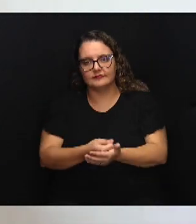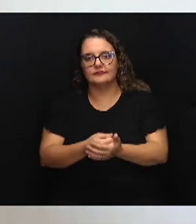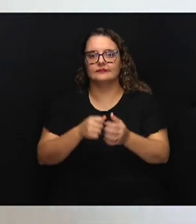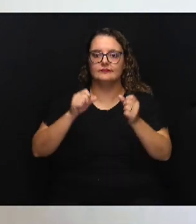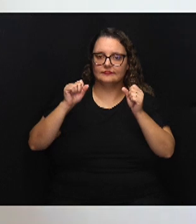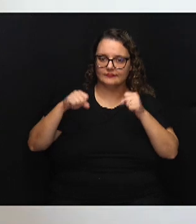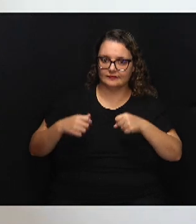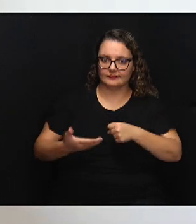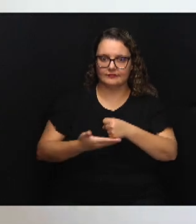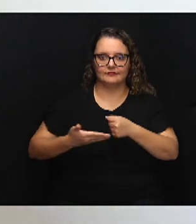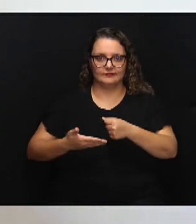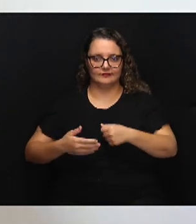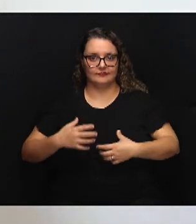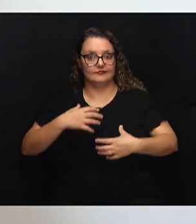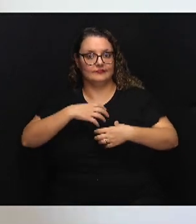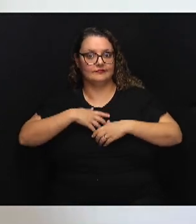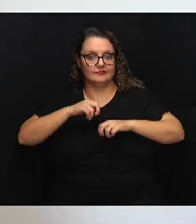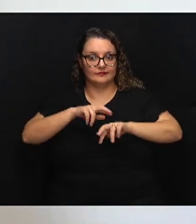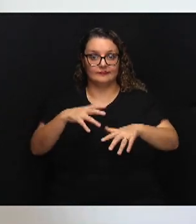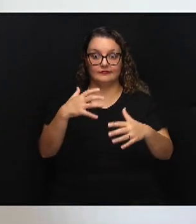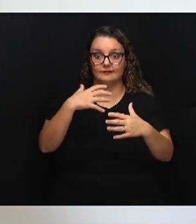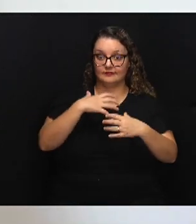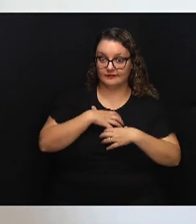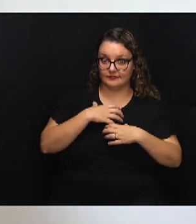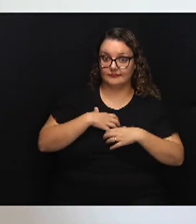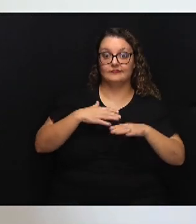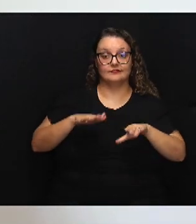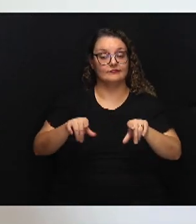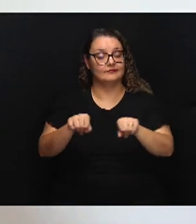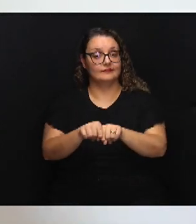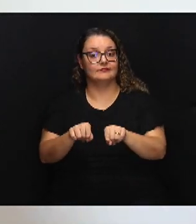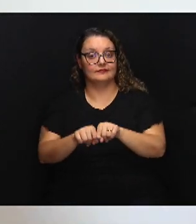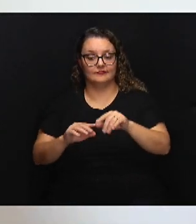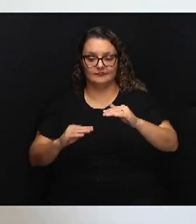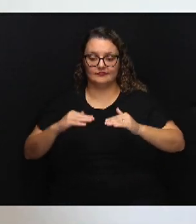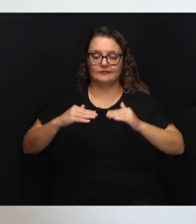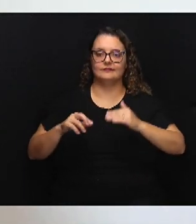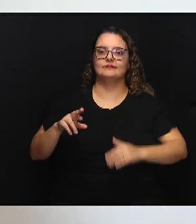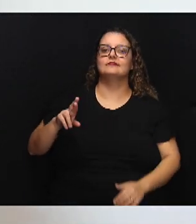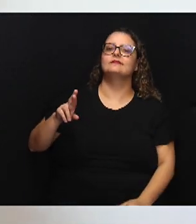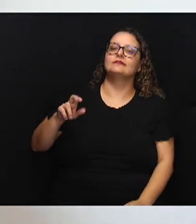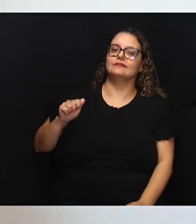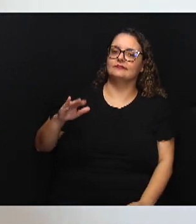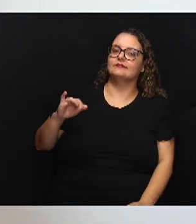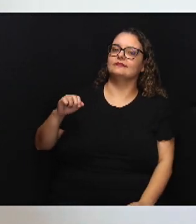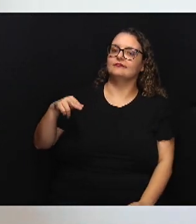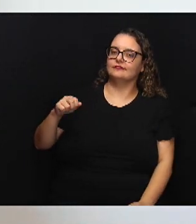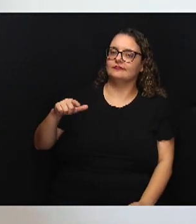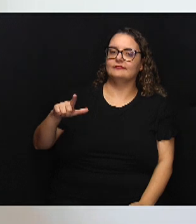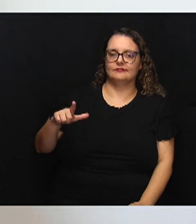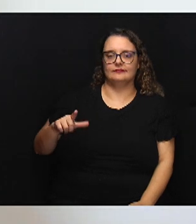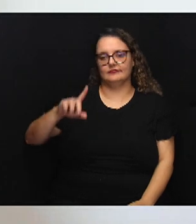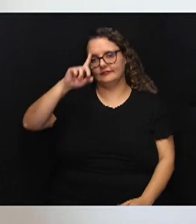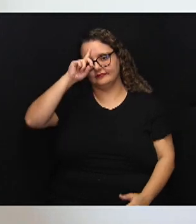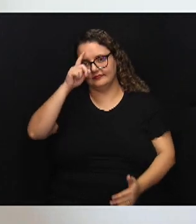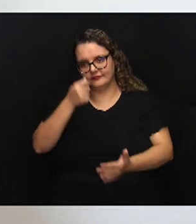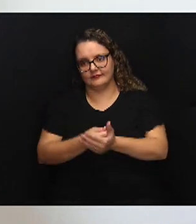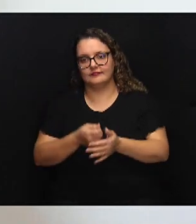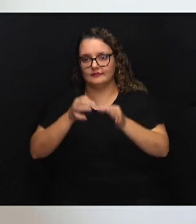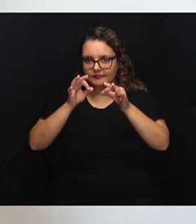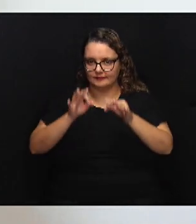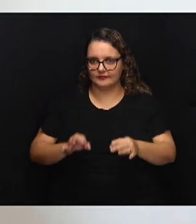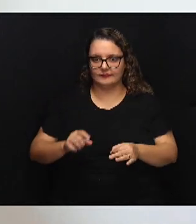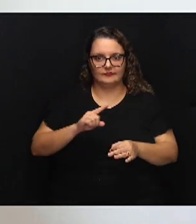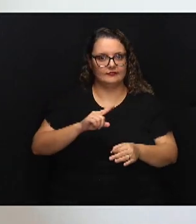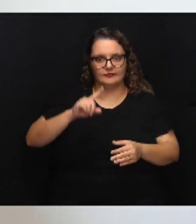com base nas emoções que você quer sentir, mas também ter um equilíbrio racional para que seja uma decisão acertada, que